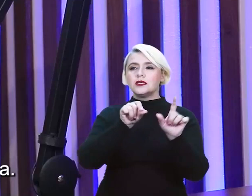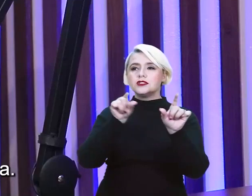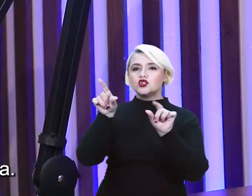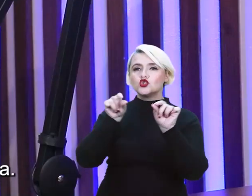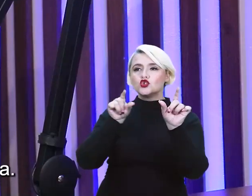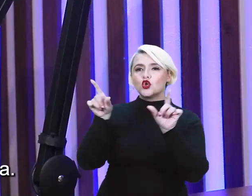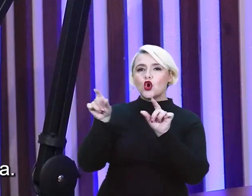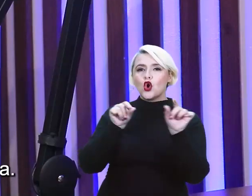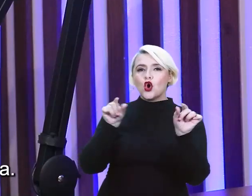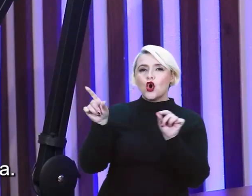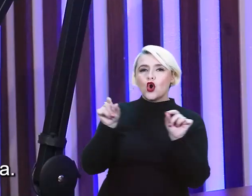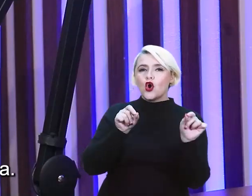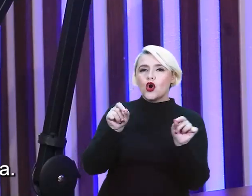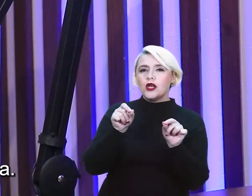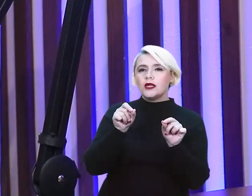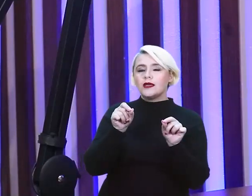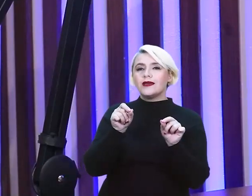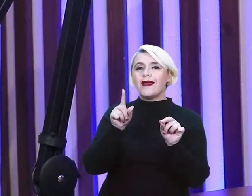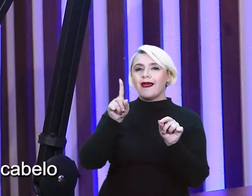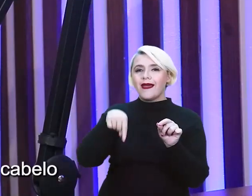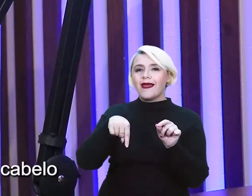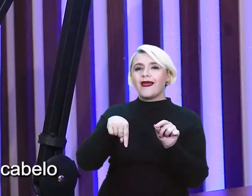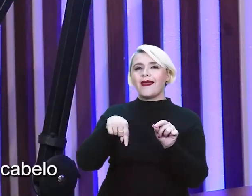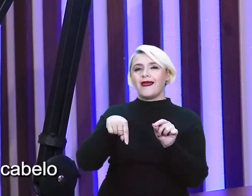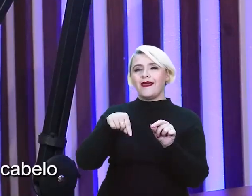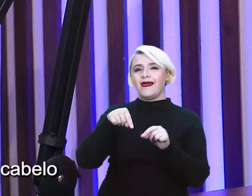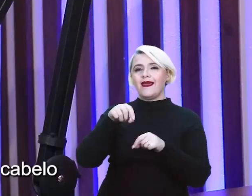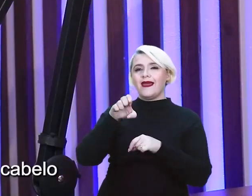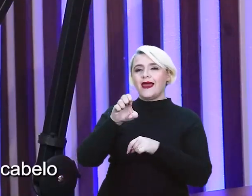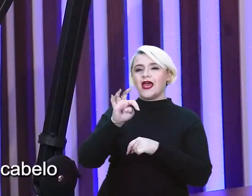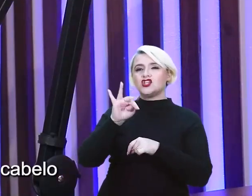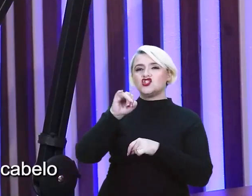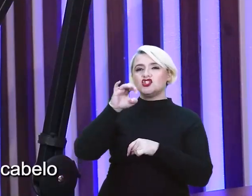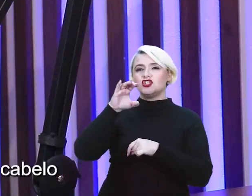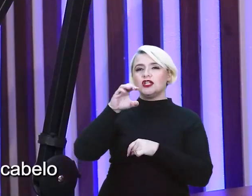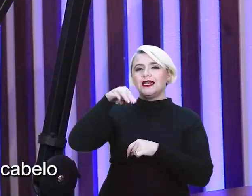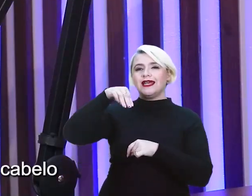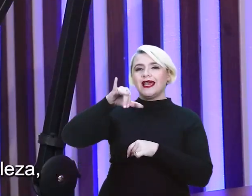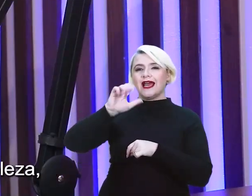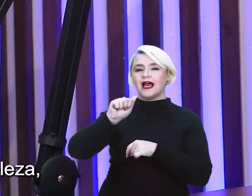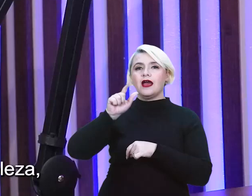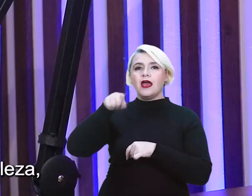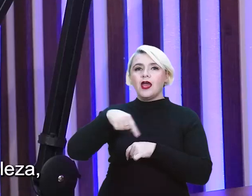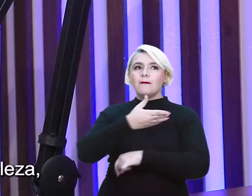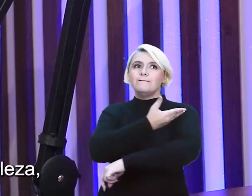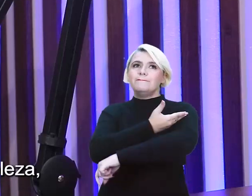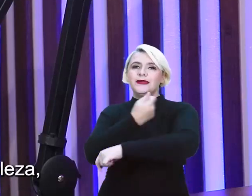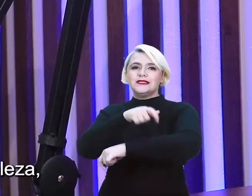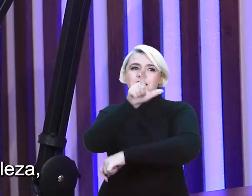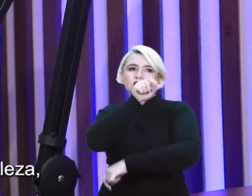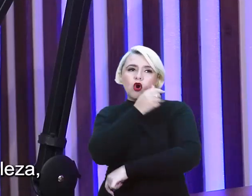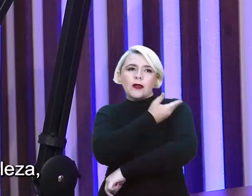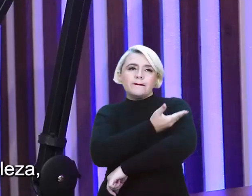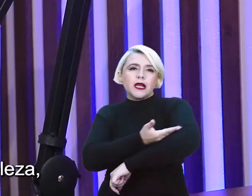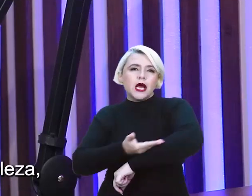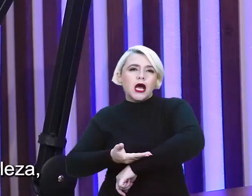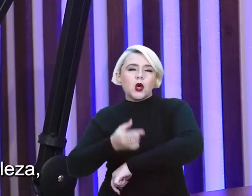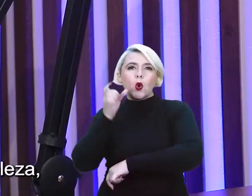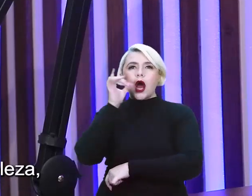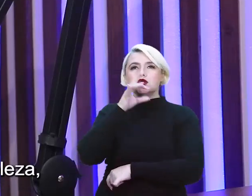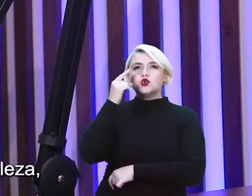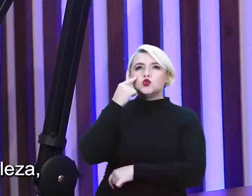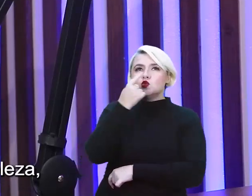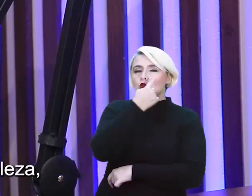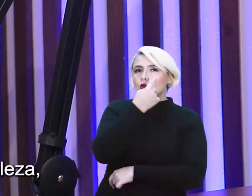selecionar pela questão étnica. Então, se é branco, olho azul, cabelo liso, é inteligente